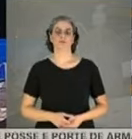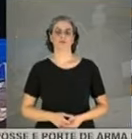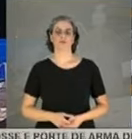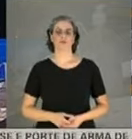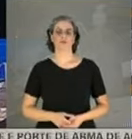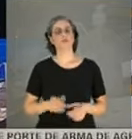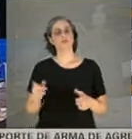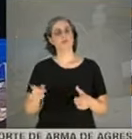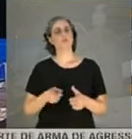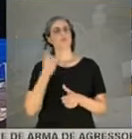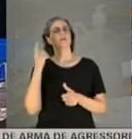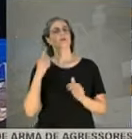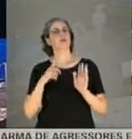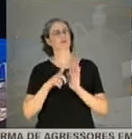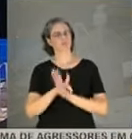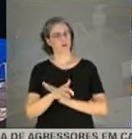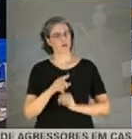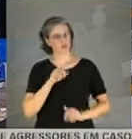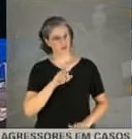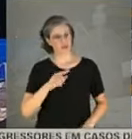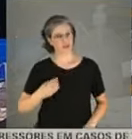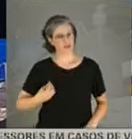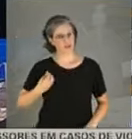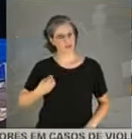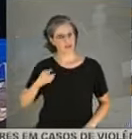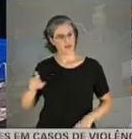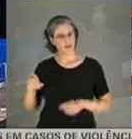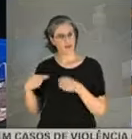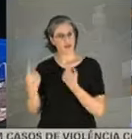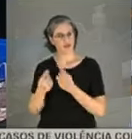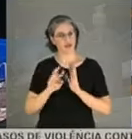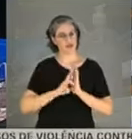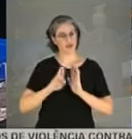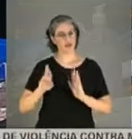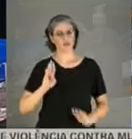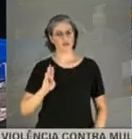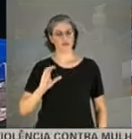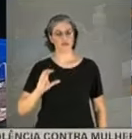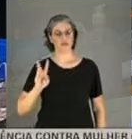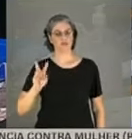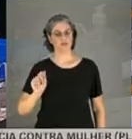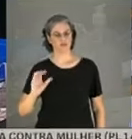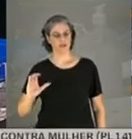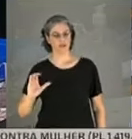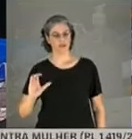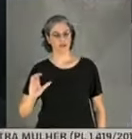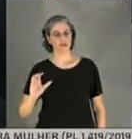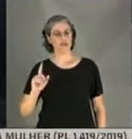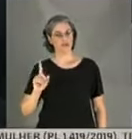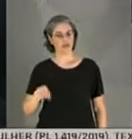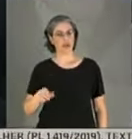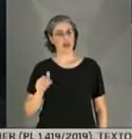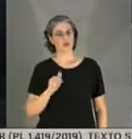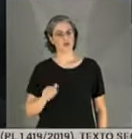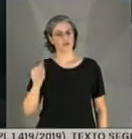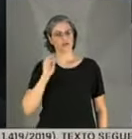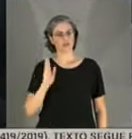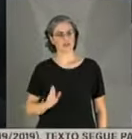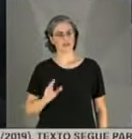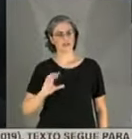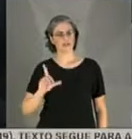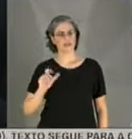Primeira pergunta... O senhor esteve nessa reunião representando a BCVAC, a Associação Brasileira de Clínicas de Vacina Privada?